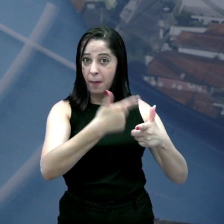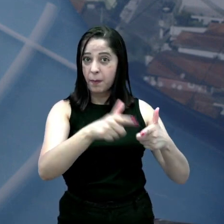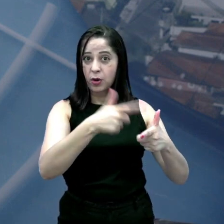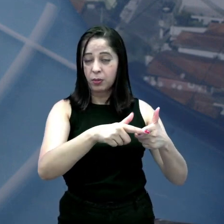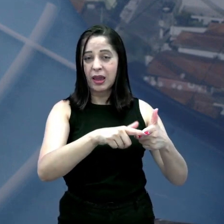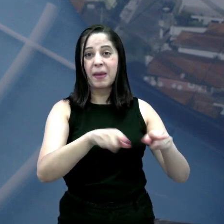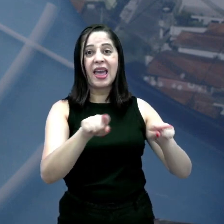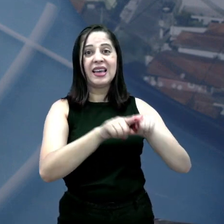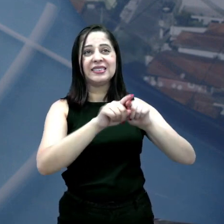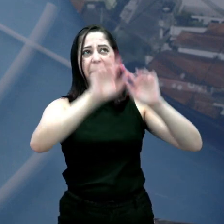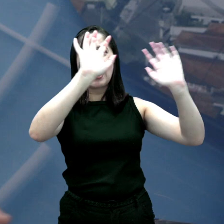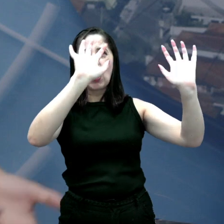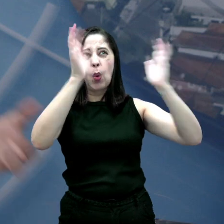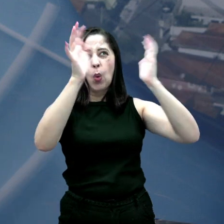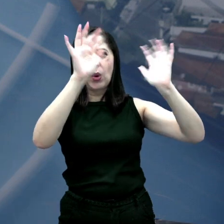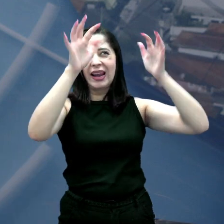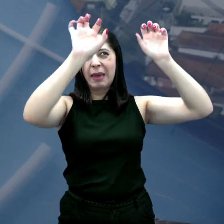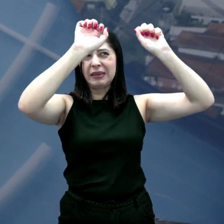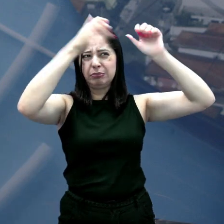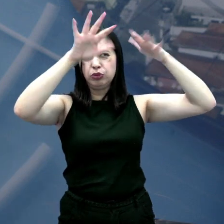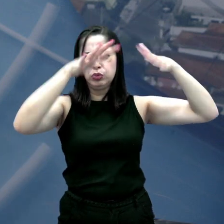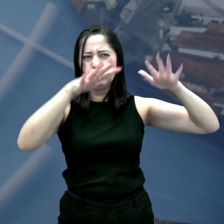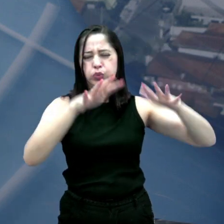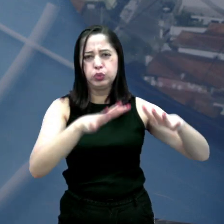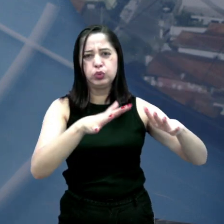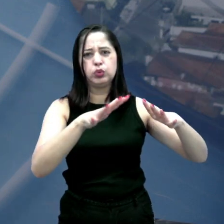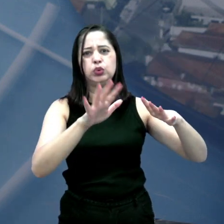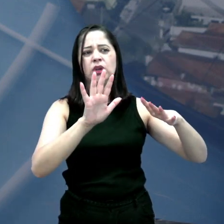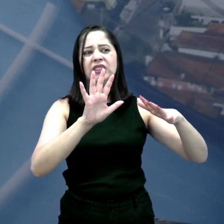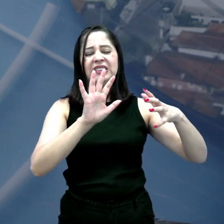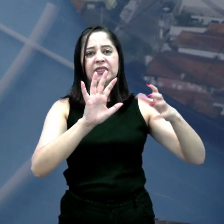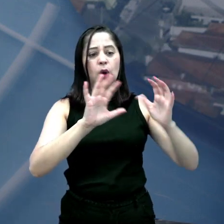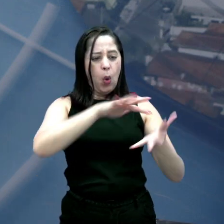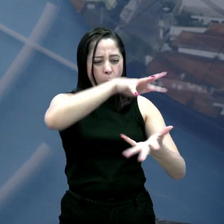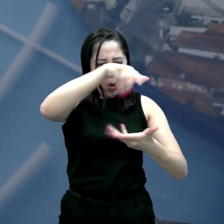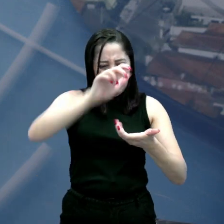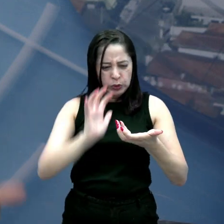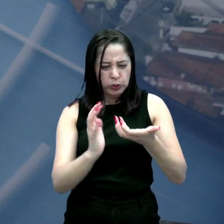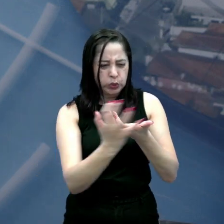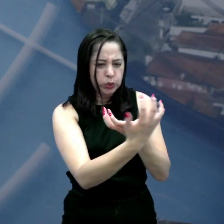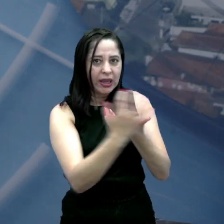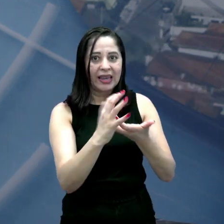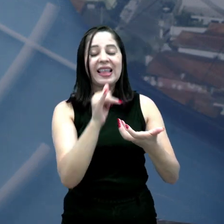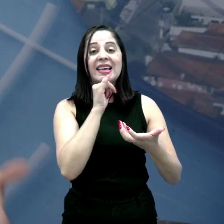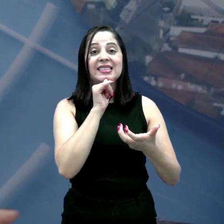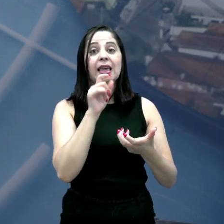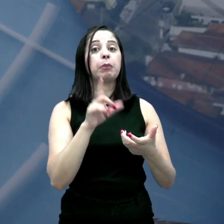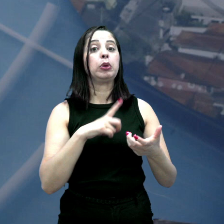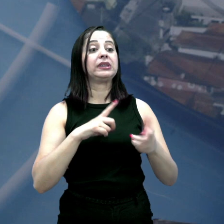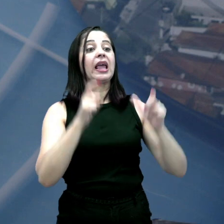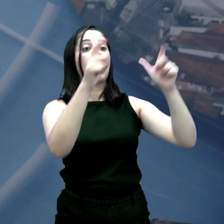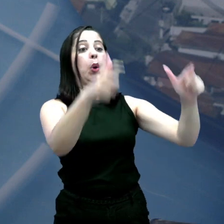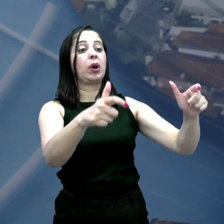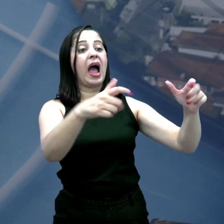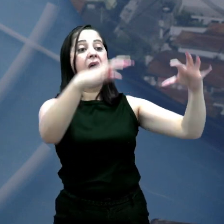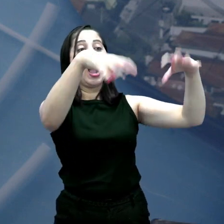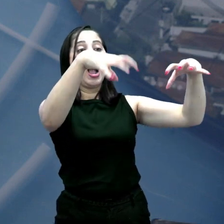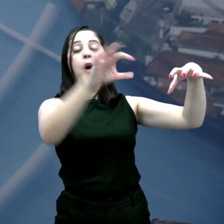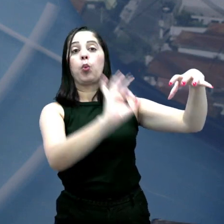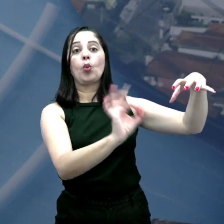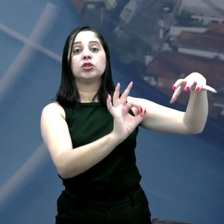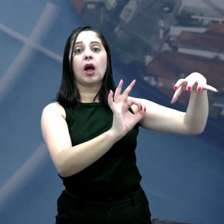né? As mudanças climáticas, como eu falei, elas já estão dando as caras. Então tem um lugar que não chove mais, né? Como que você vai ter um